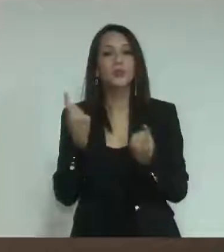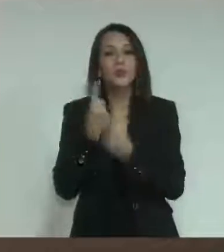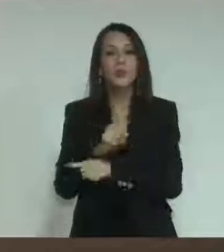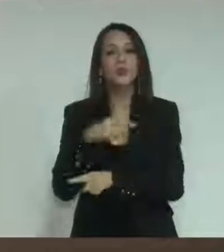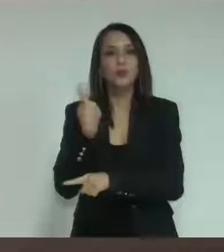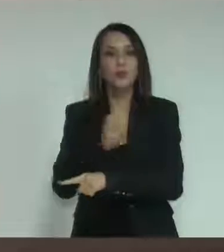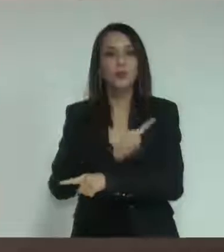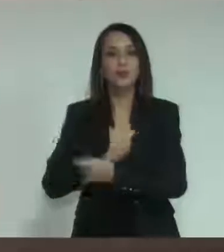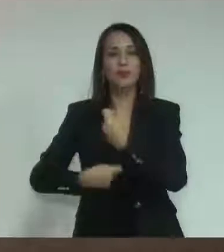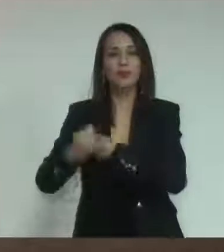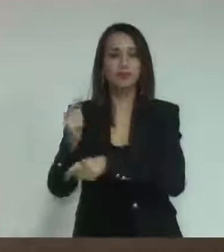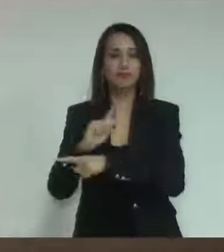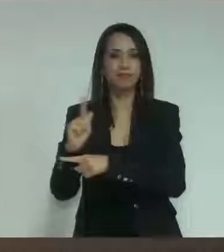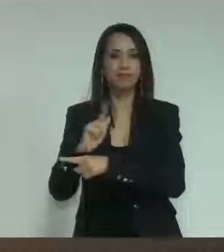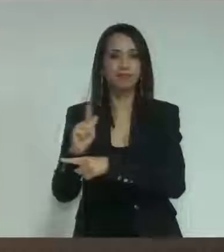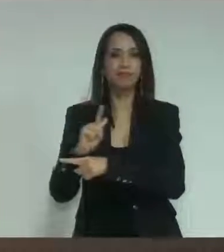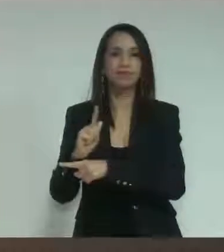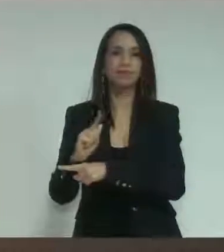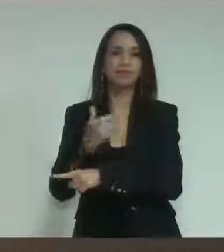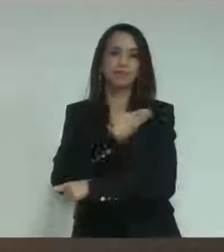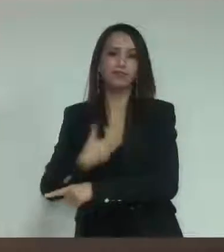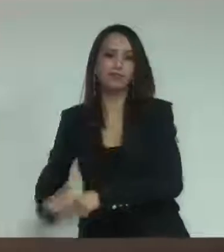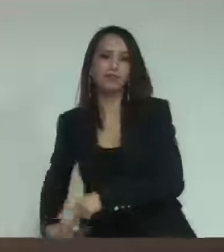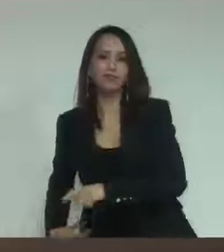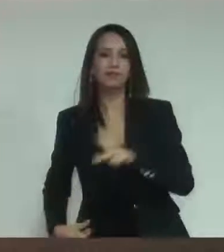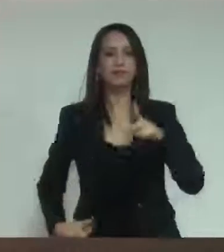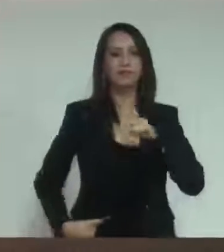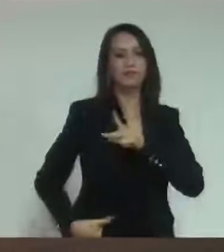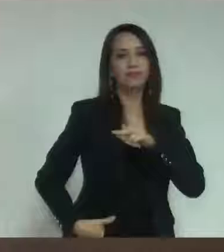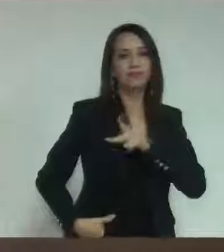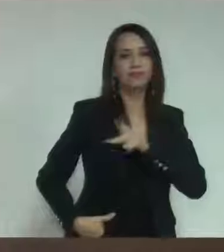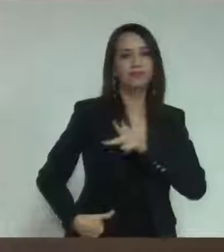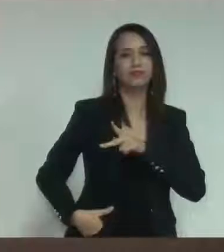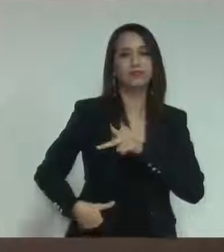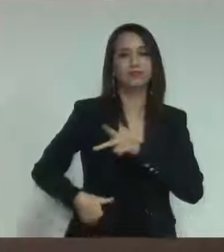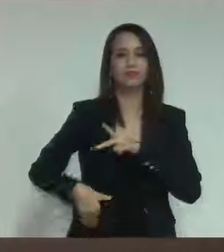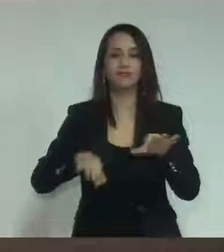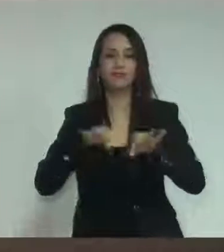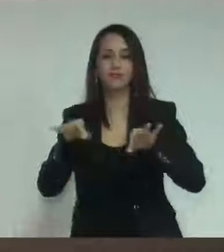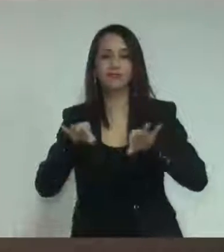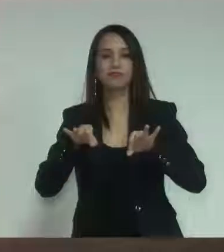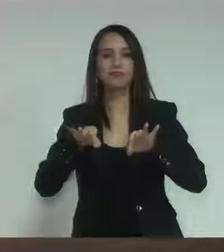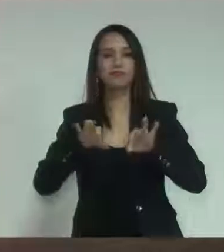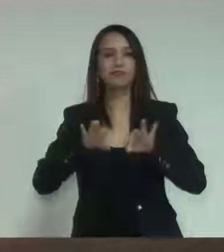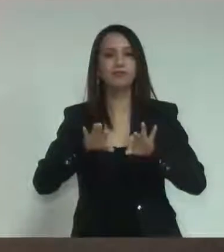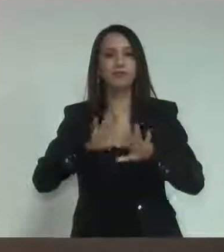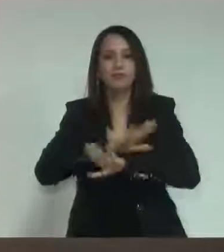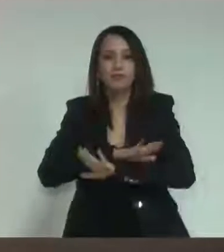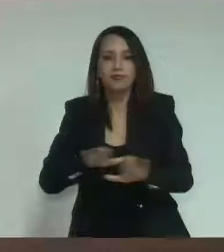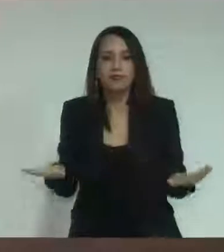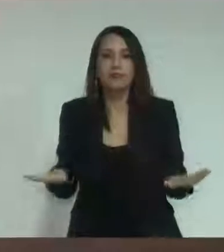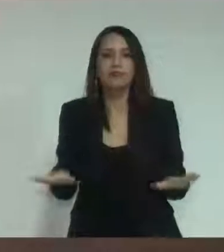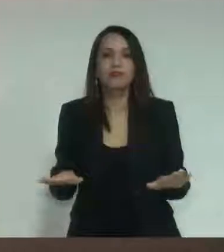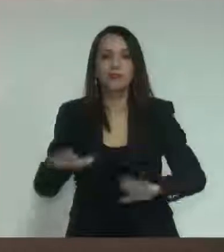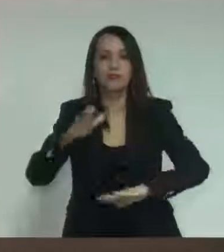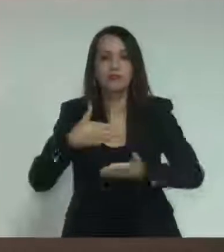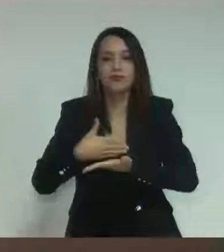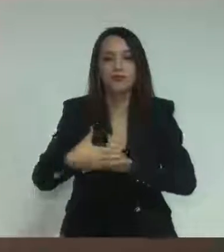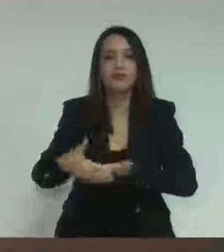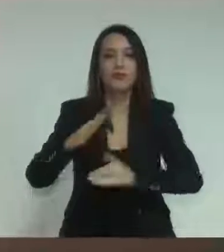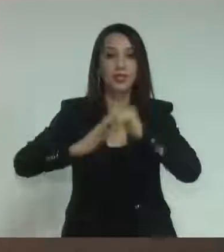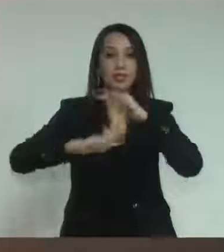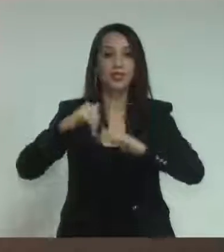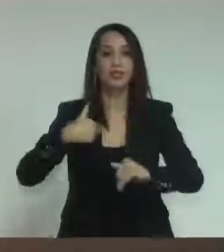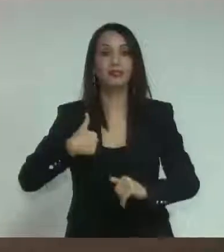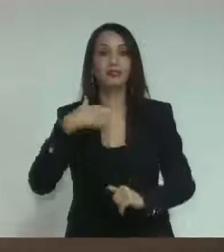moderna, gestão pública, gestão privada, é sair do planejamento e ir para a ação prática. Né? Então, eu sou testemunha, estive algumas